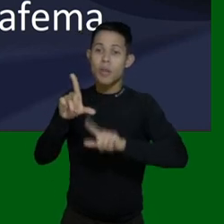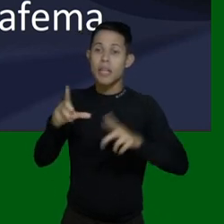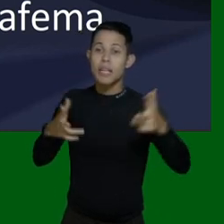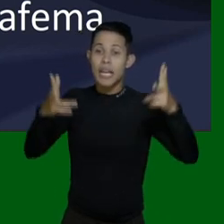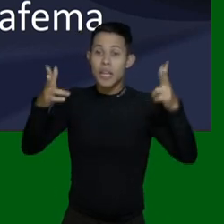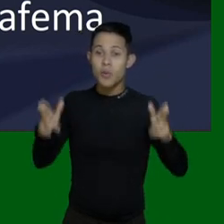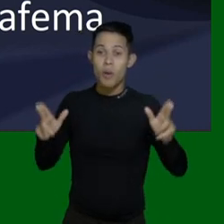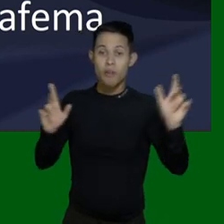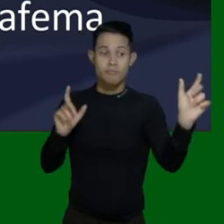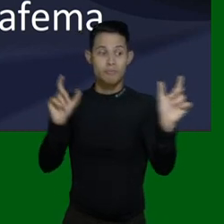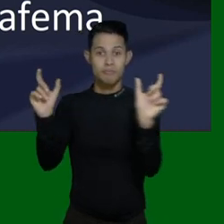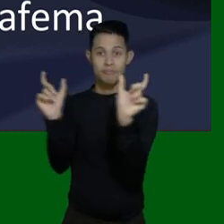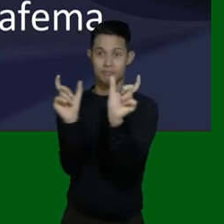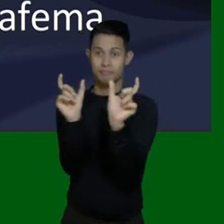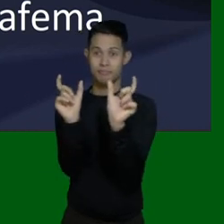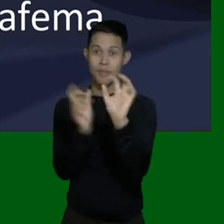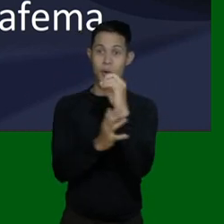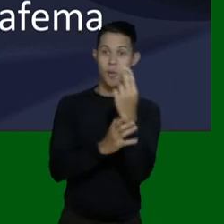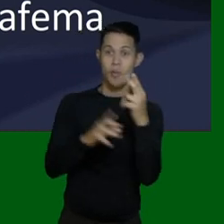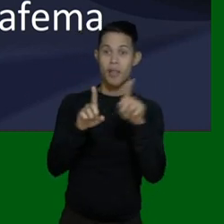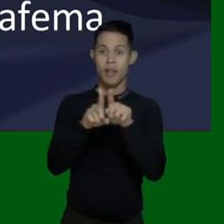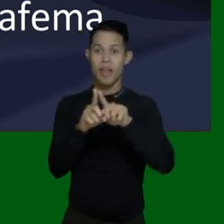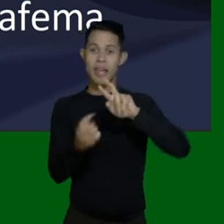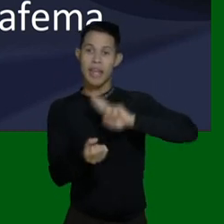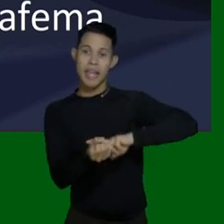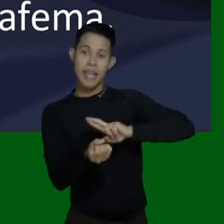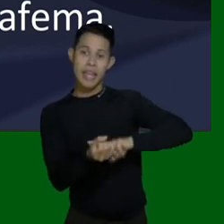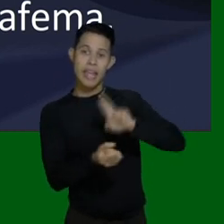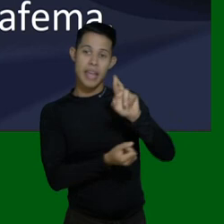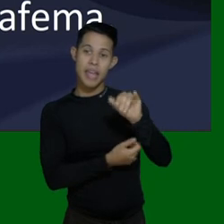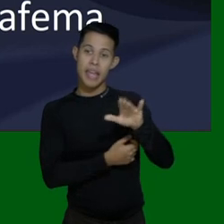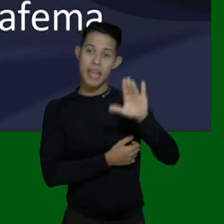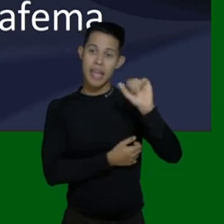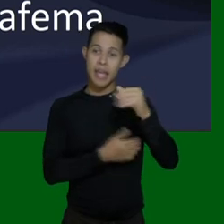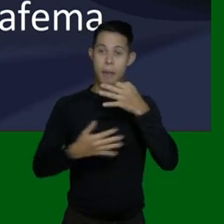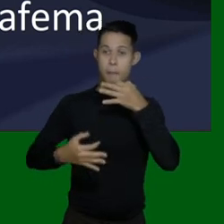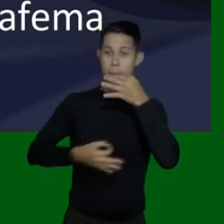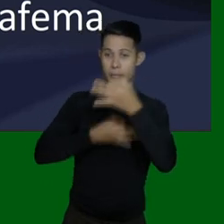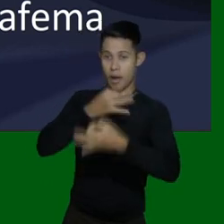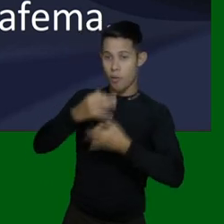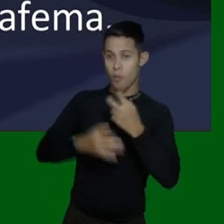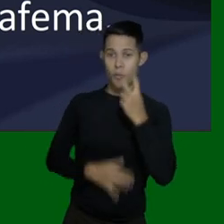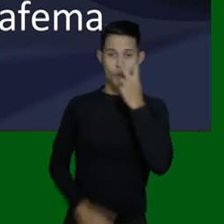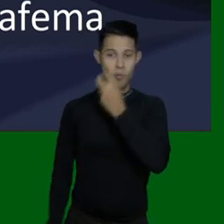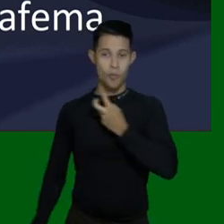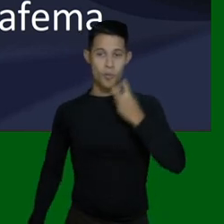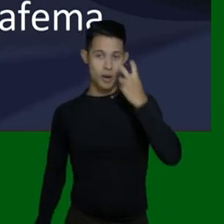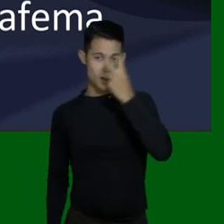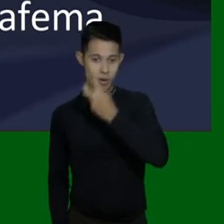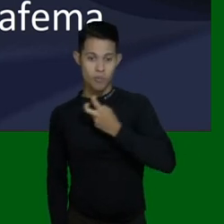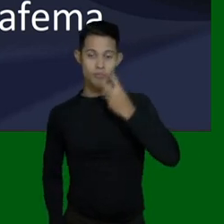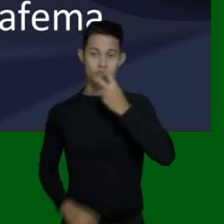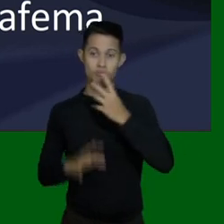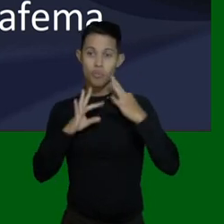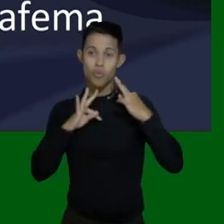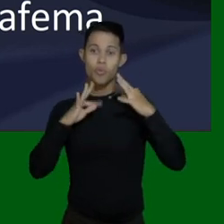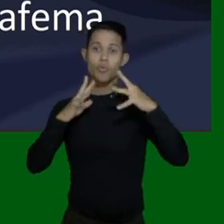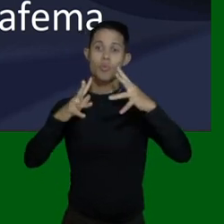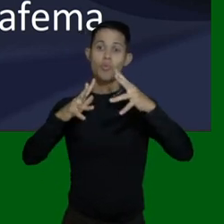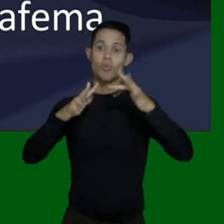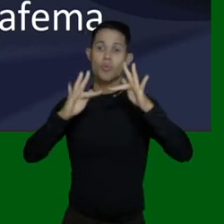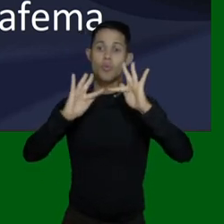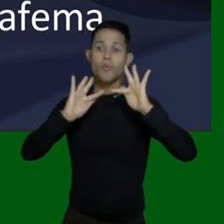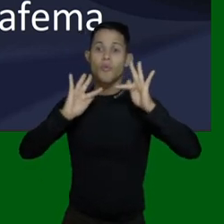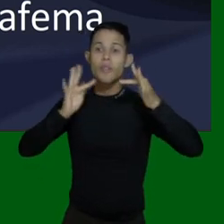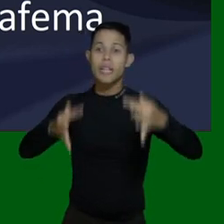ou pequenas rimas orais que tudo começa que tudo termina com